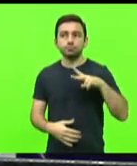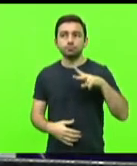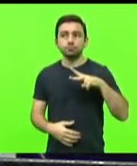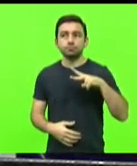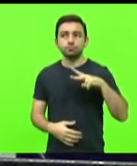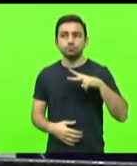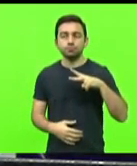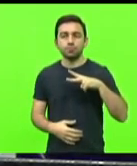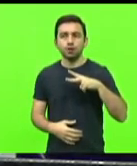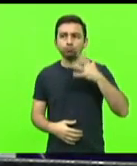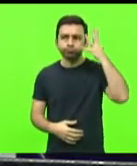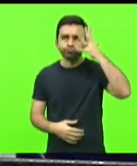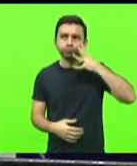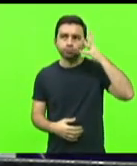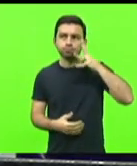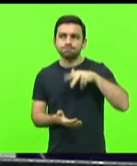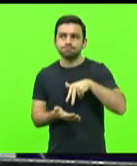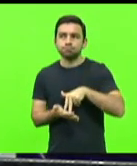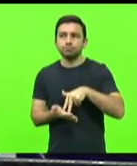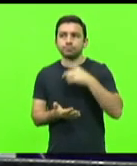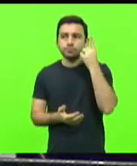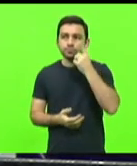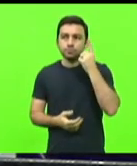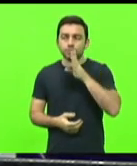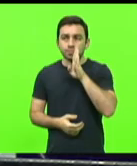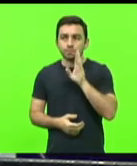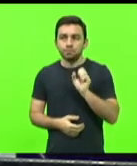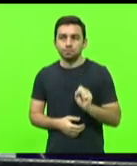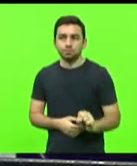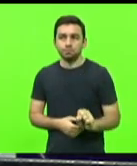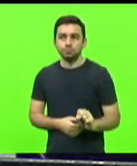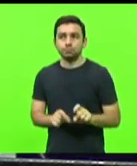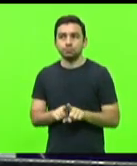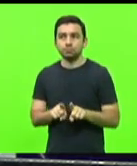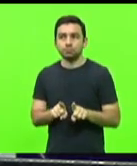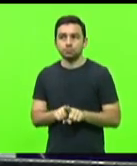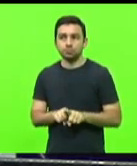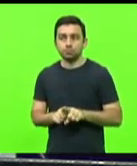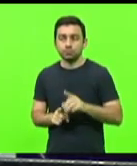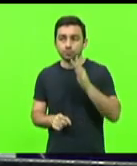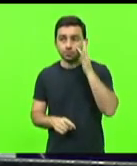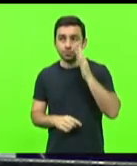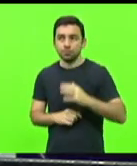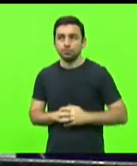Fizeram uso da palavra os senhores deputados Bruno Souza e Fernando Krellig.